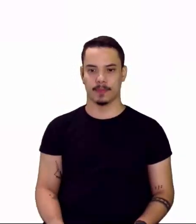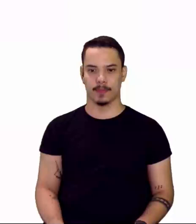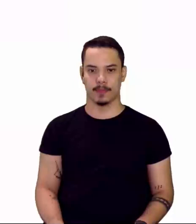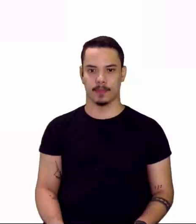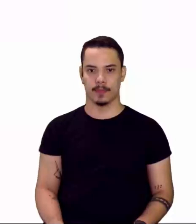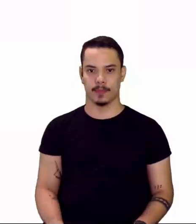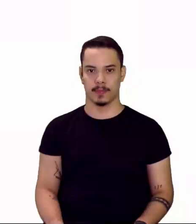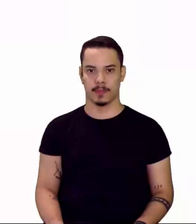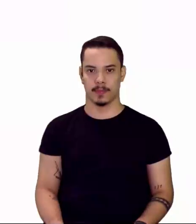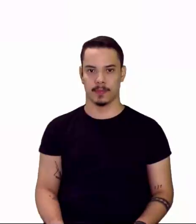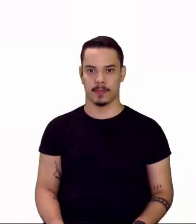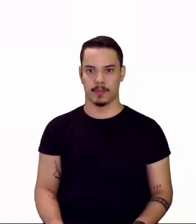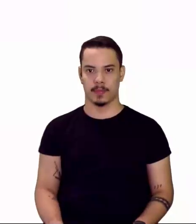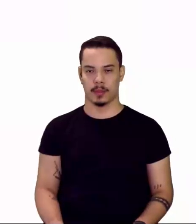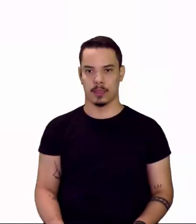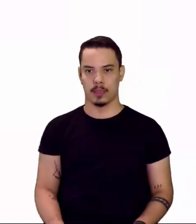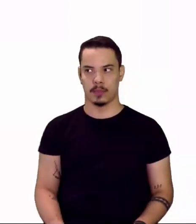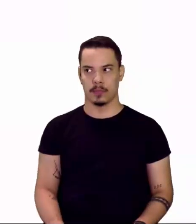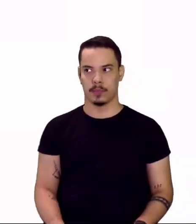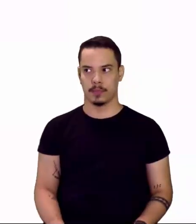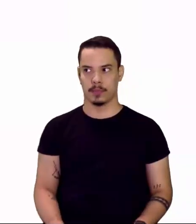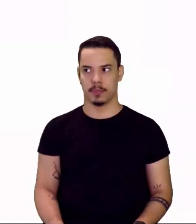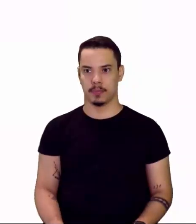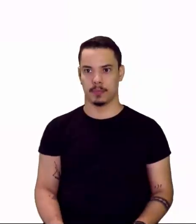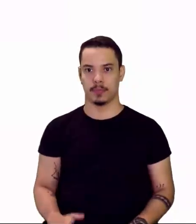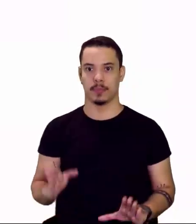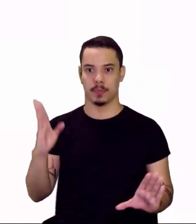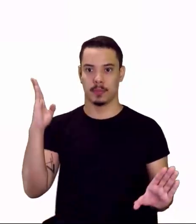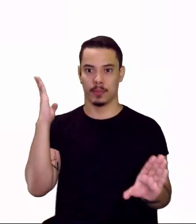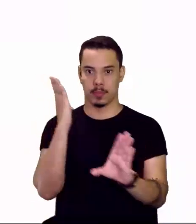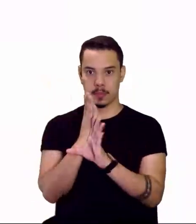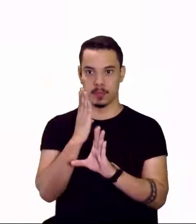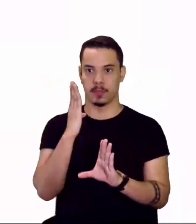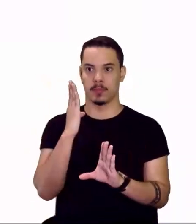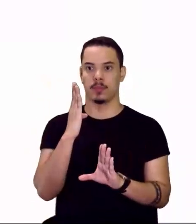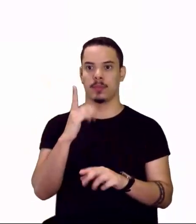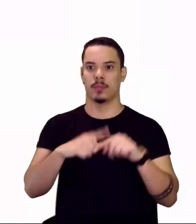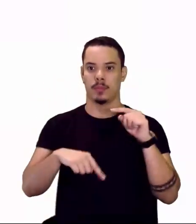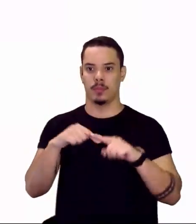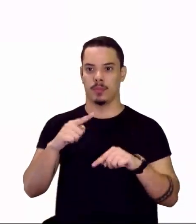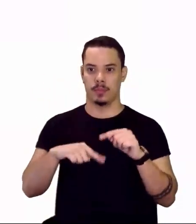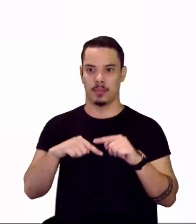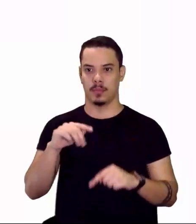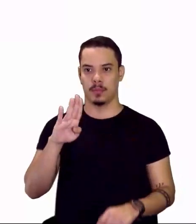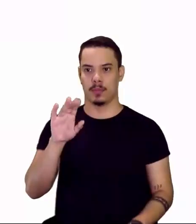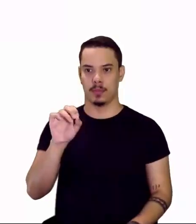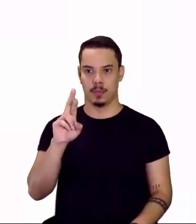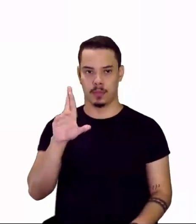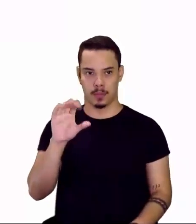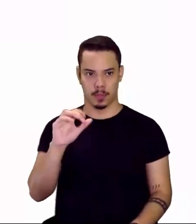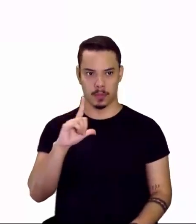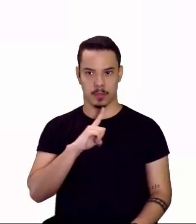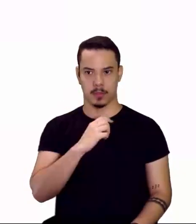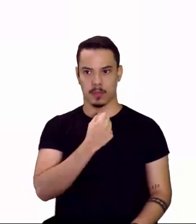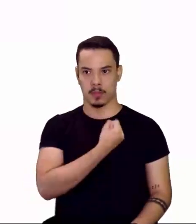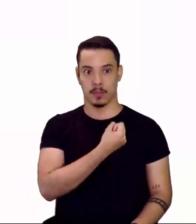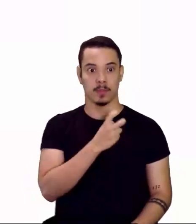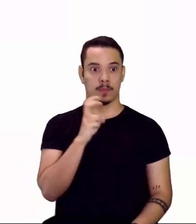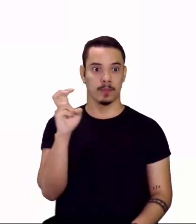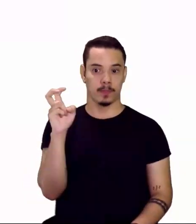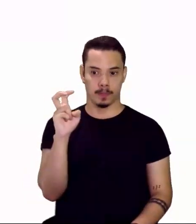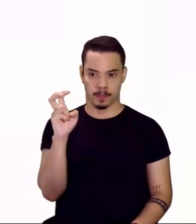a descoberta do elemento químico boro, que tem número atômico